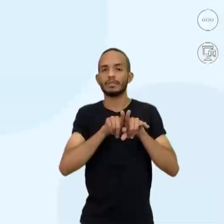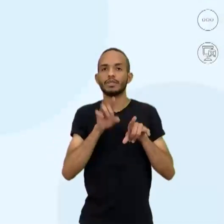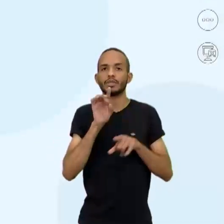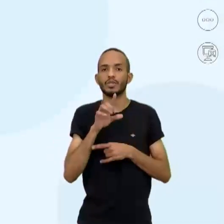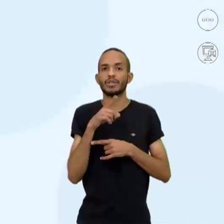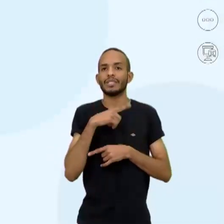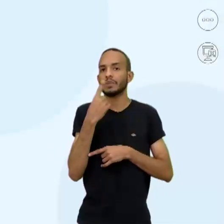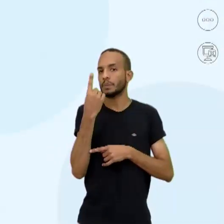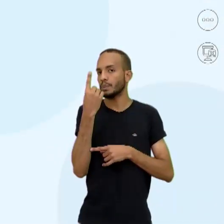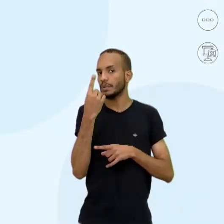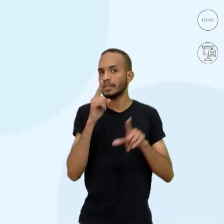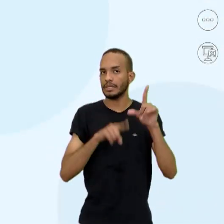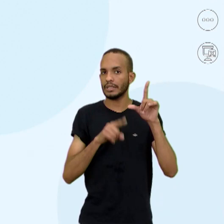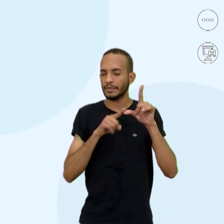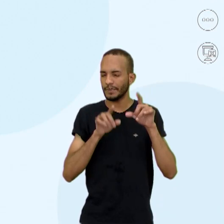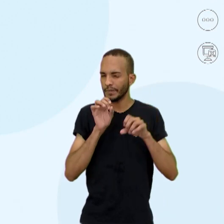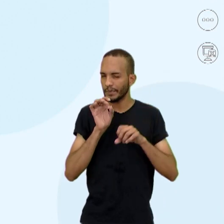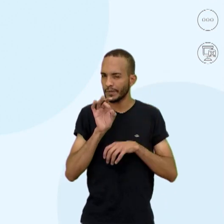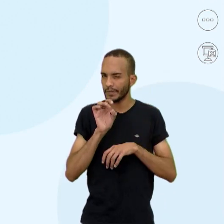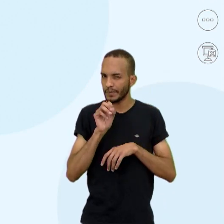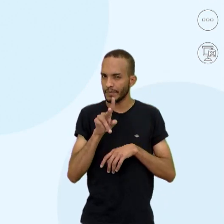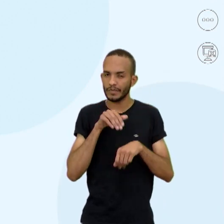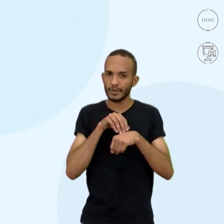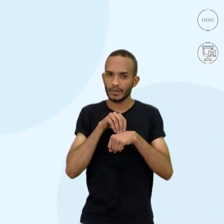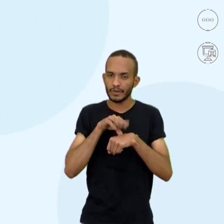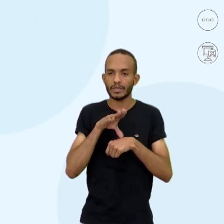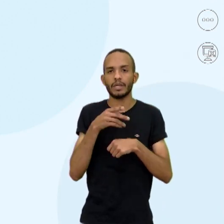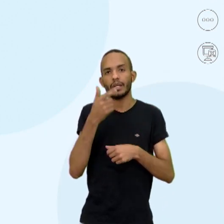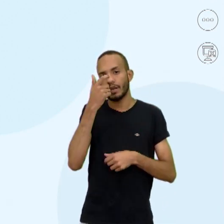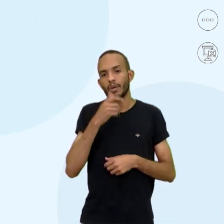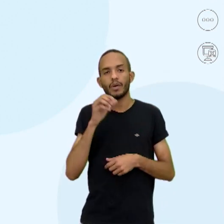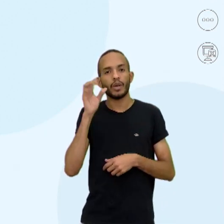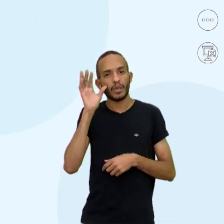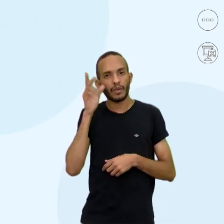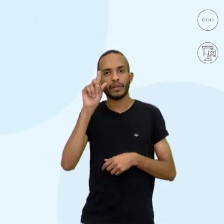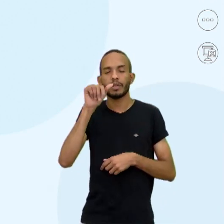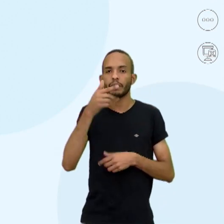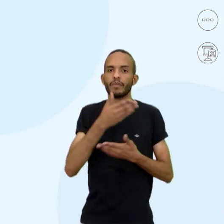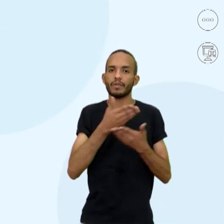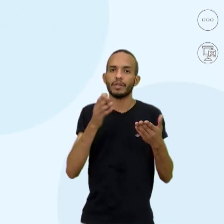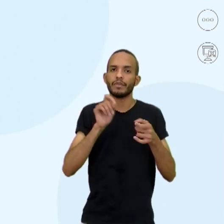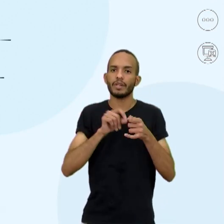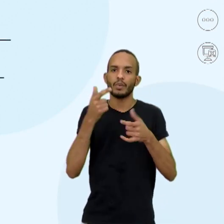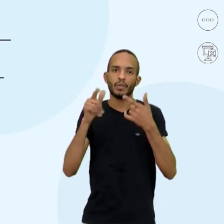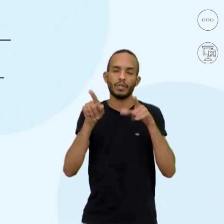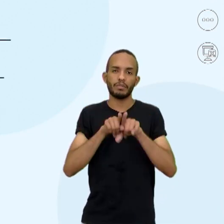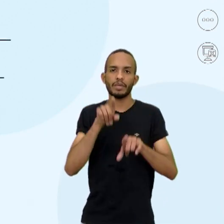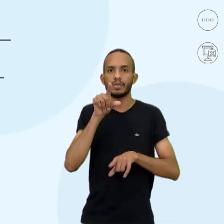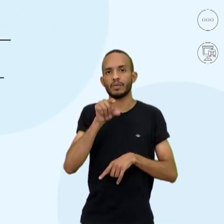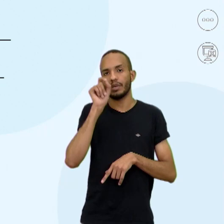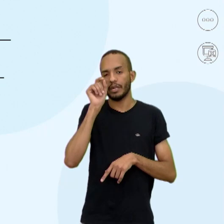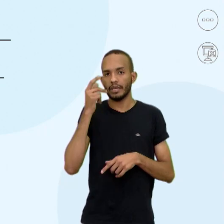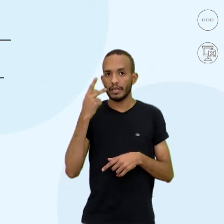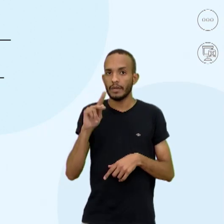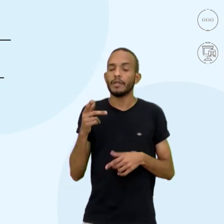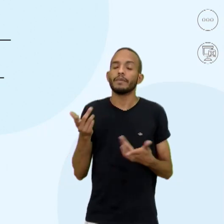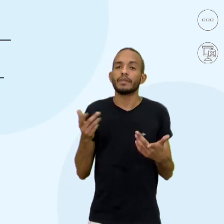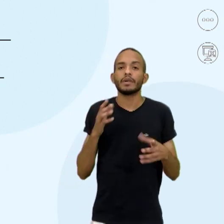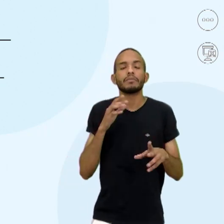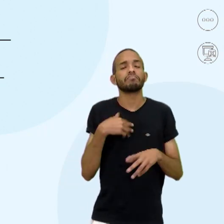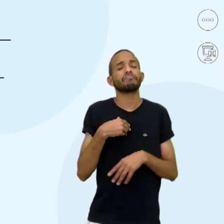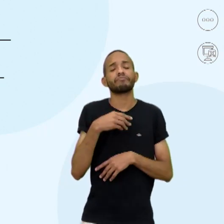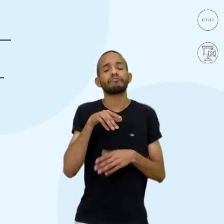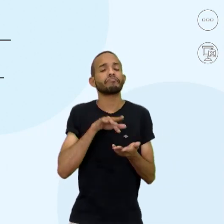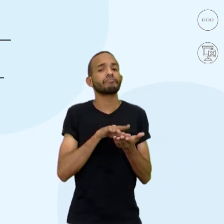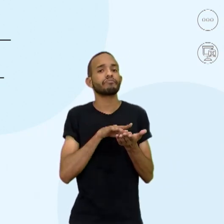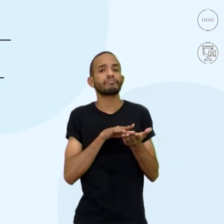tenha uma letra, tá? Aí a nossa dica, tá certo? Então, eu vou resolver esse e depois vocês vão fazer outros. Eu escolhi aqui, ó. Eu fiz de conta que